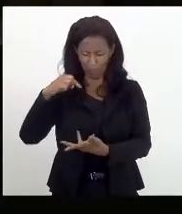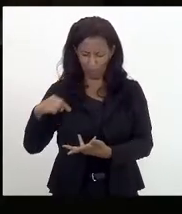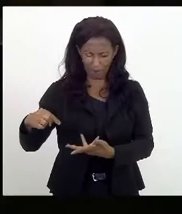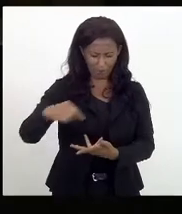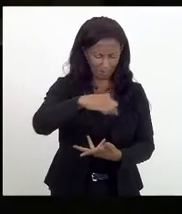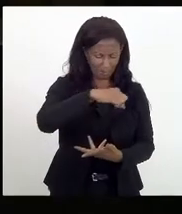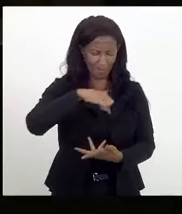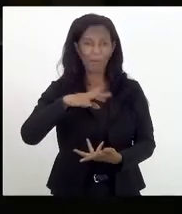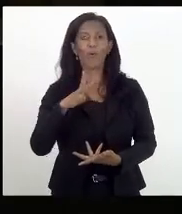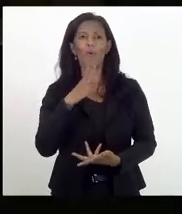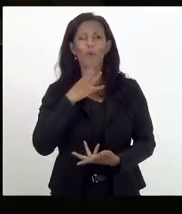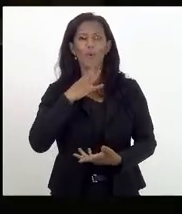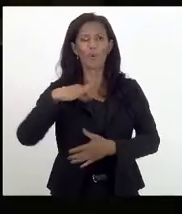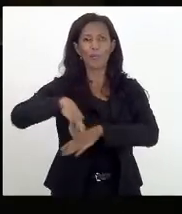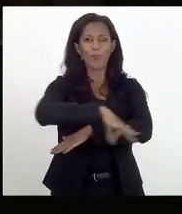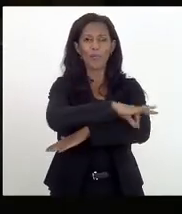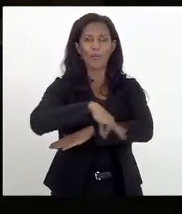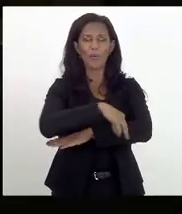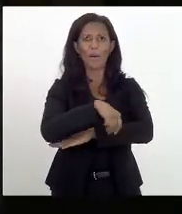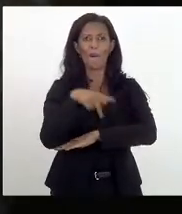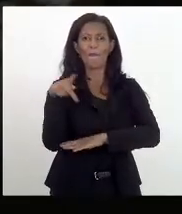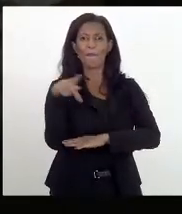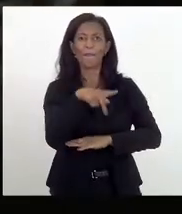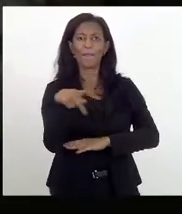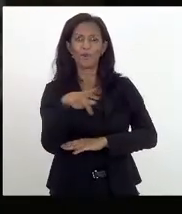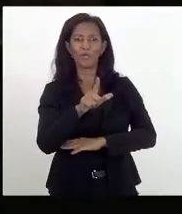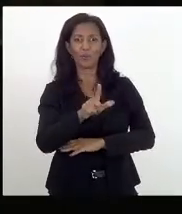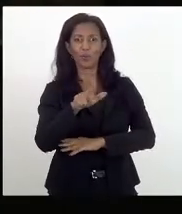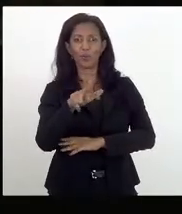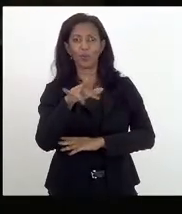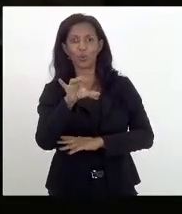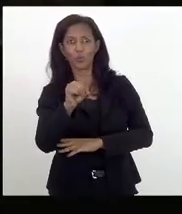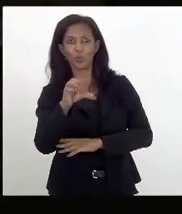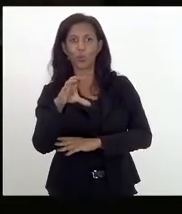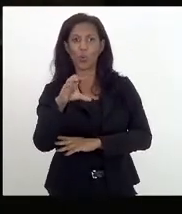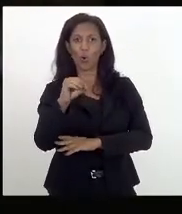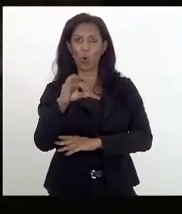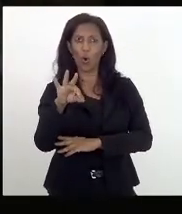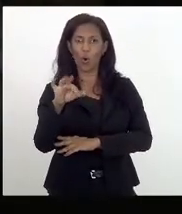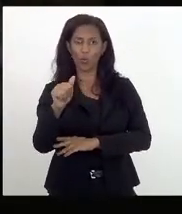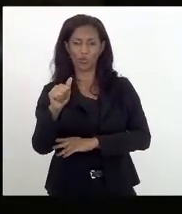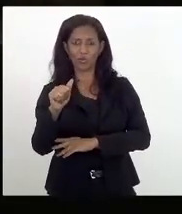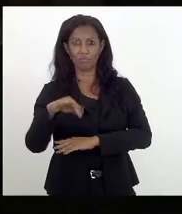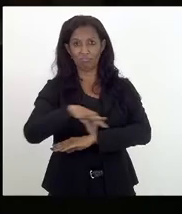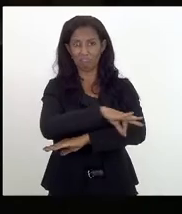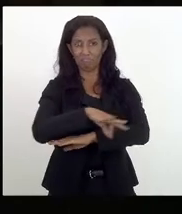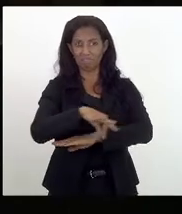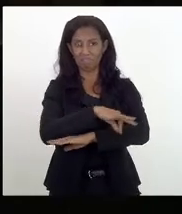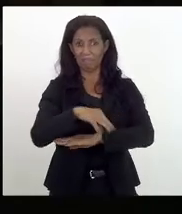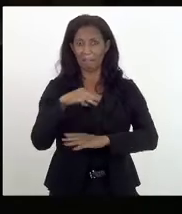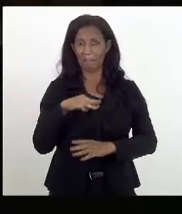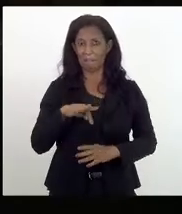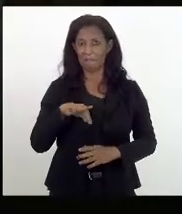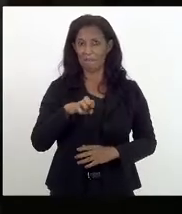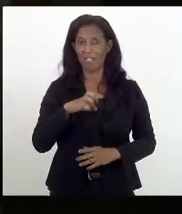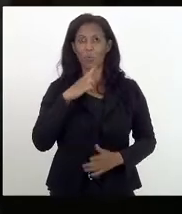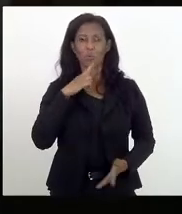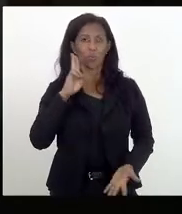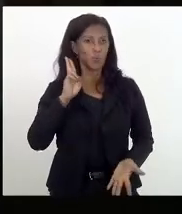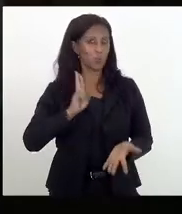O que foi projetado pelo Professor Lúcio Costa arquiteto mestre reconhecido